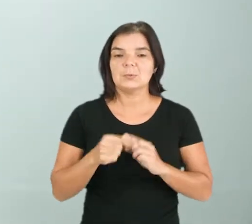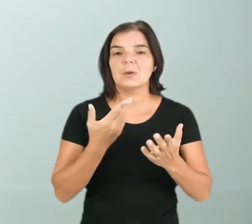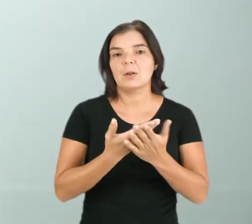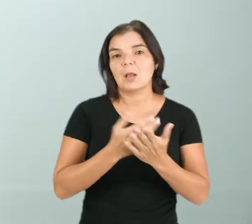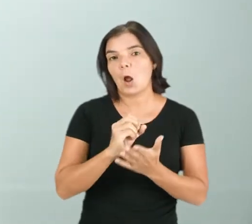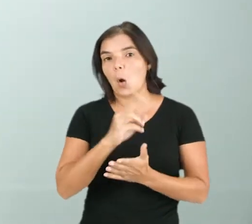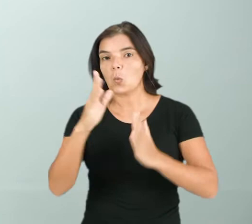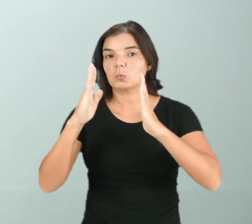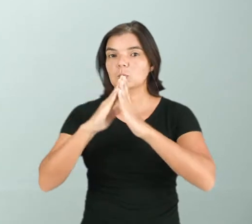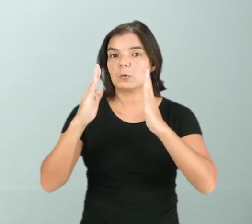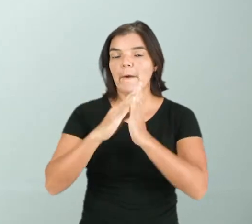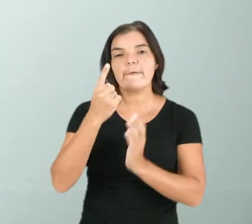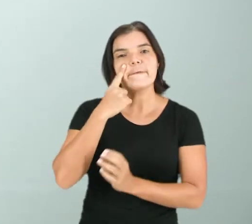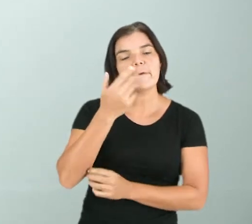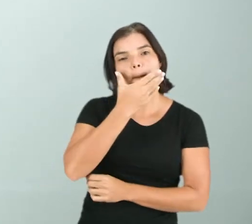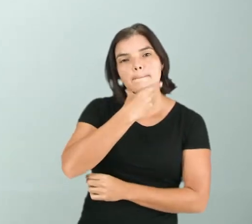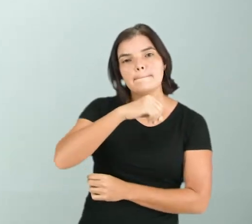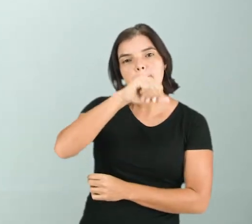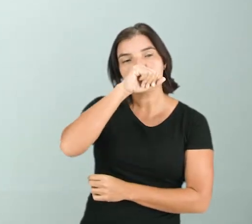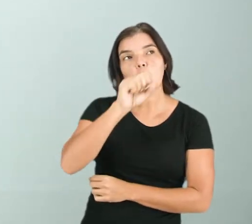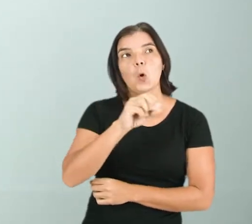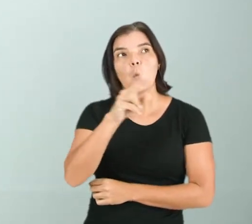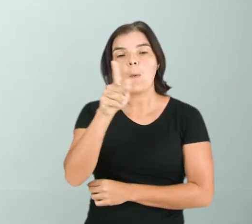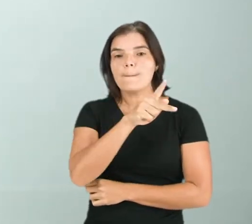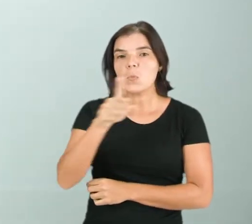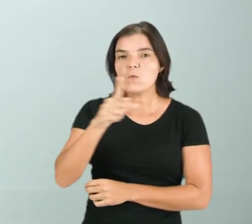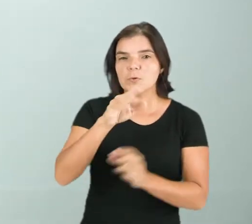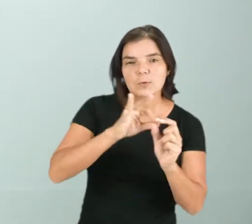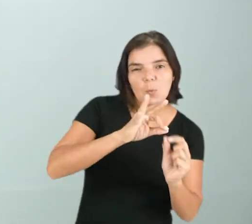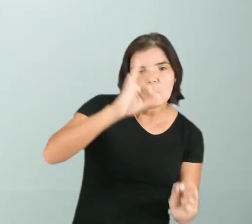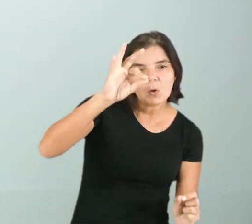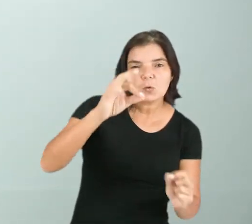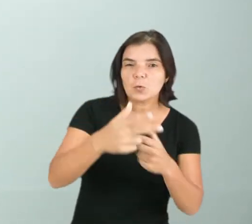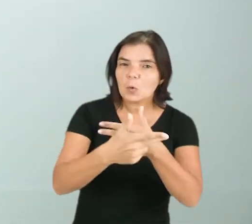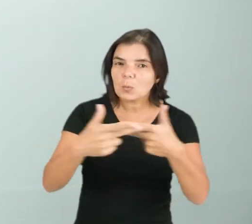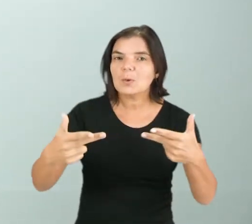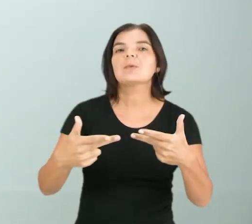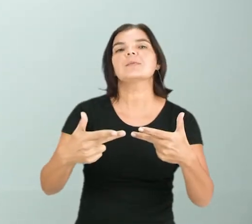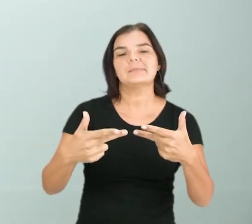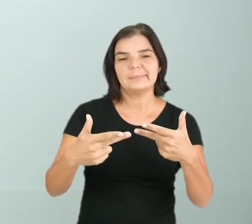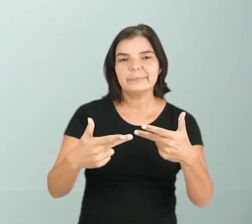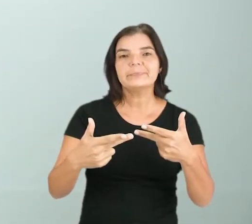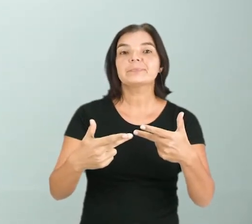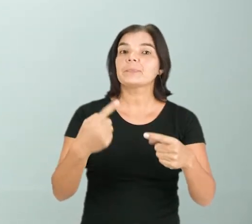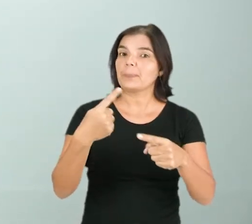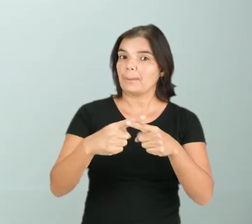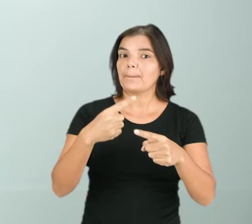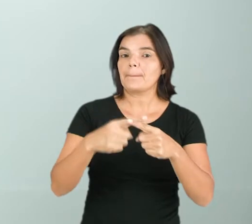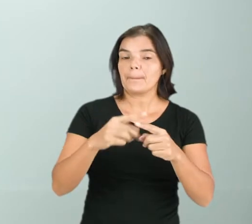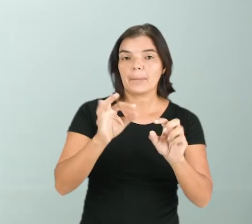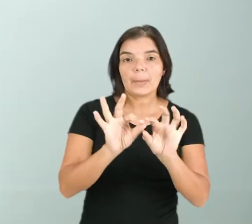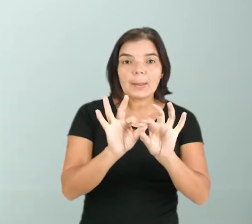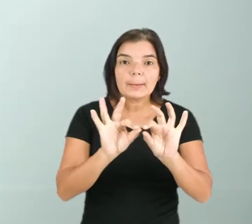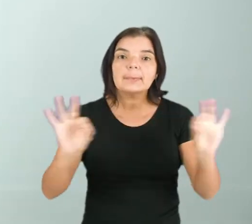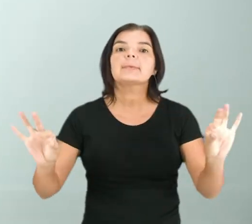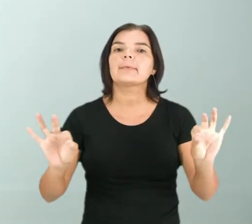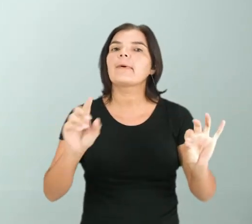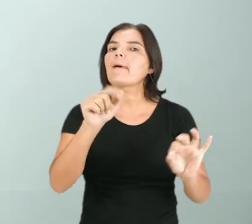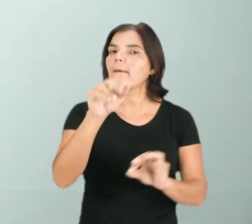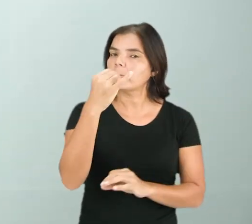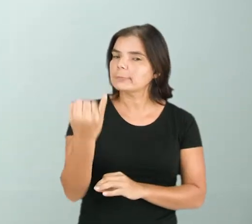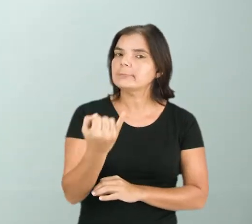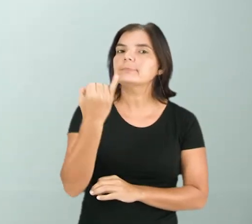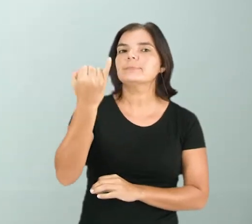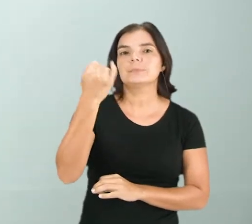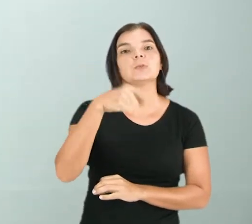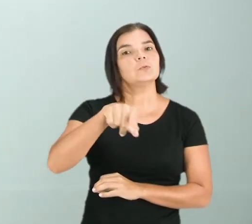casa, você já viu o seu pai, né? Ou o professor medindo algo, o tamanho de algo. Porque a medida é bastante